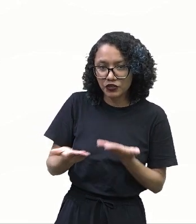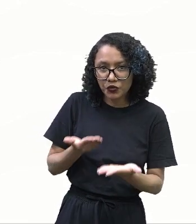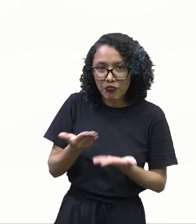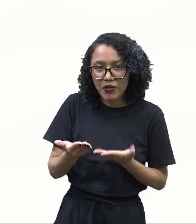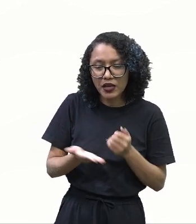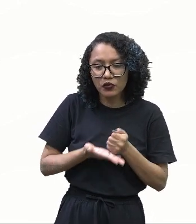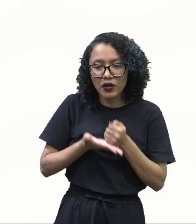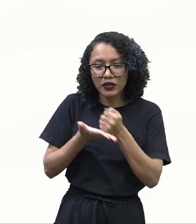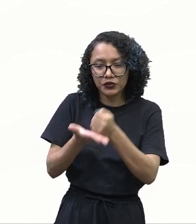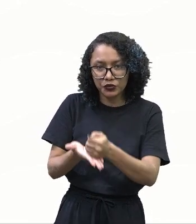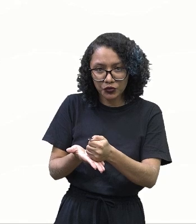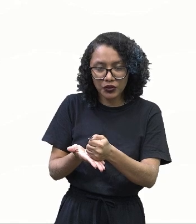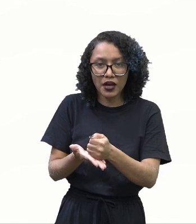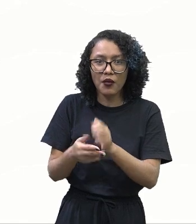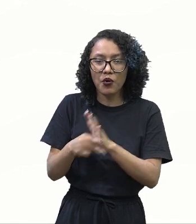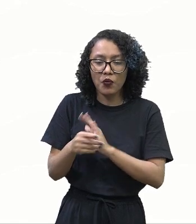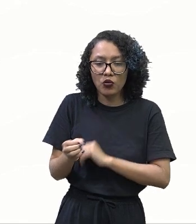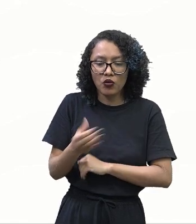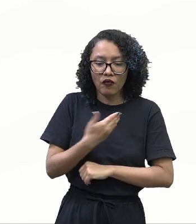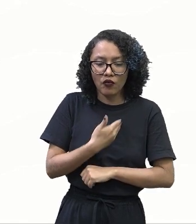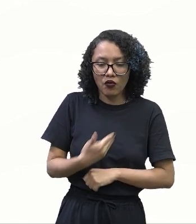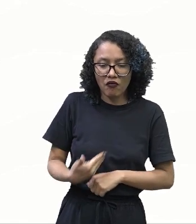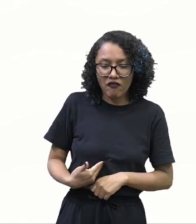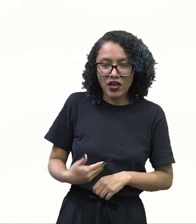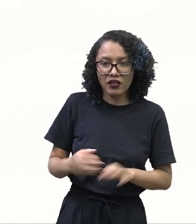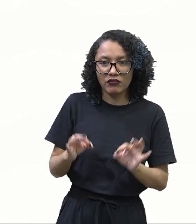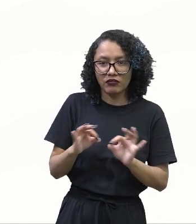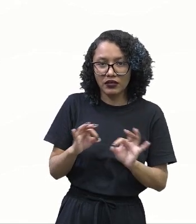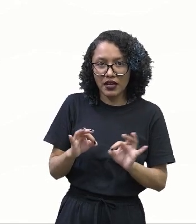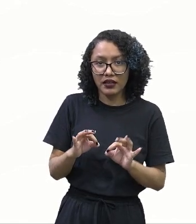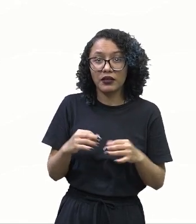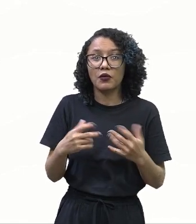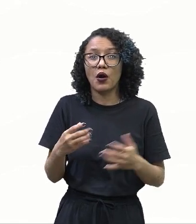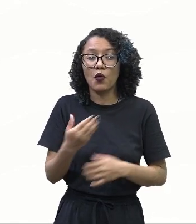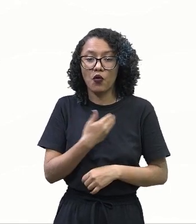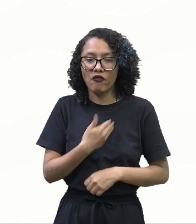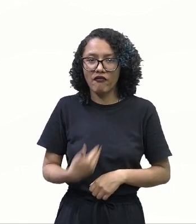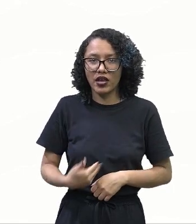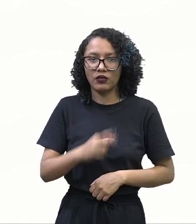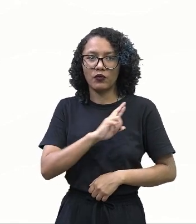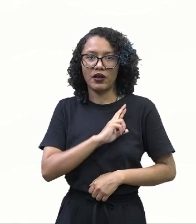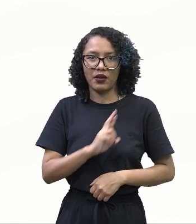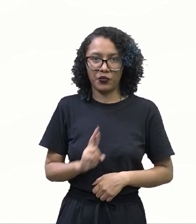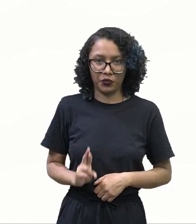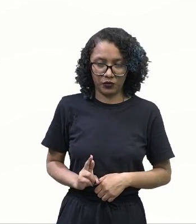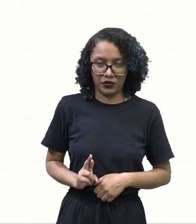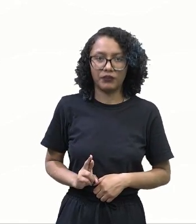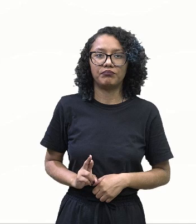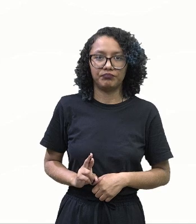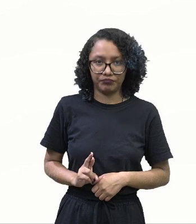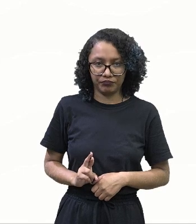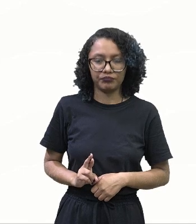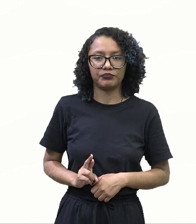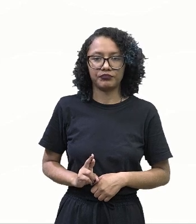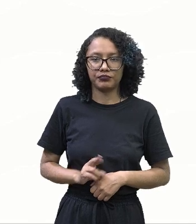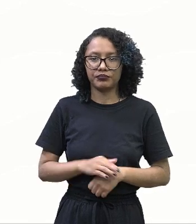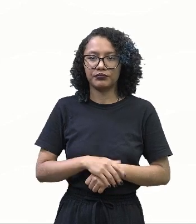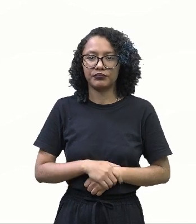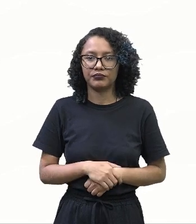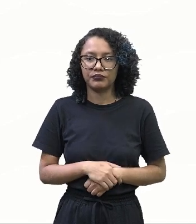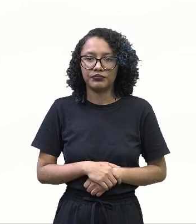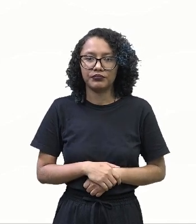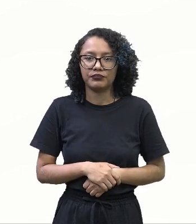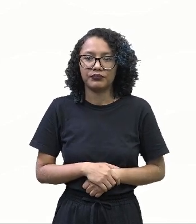do novo regime, que a gente está falando aqui do regime republicano, certo? Então, essa população ela acabou